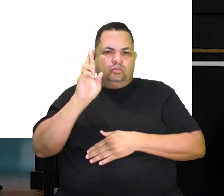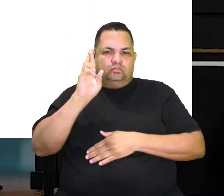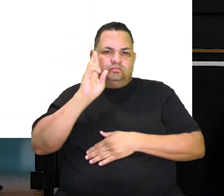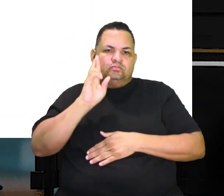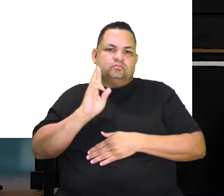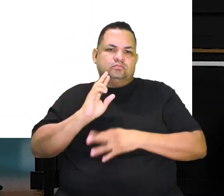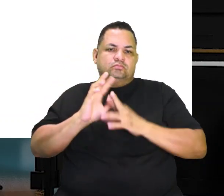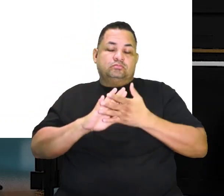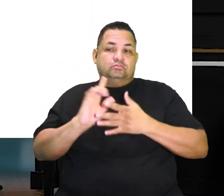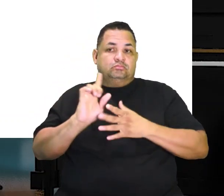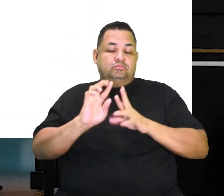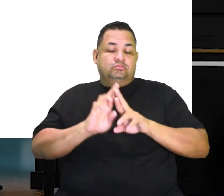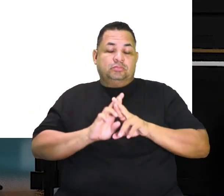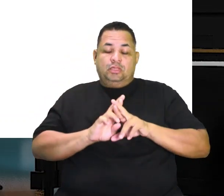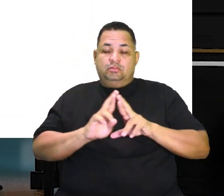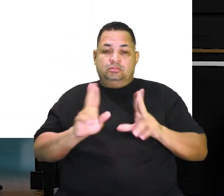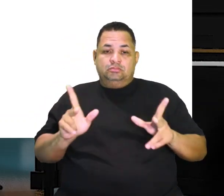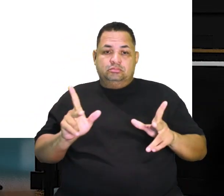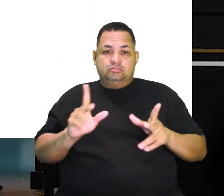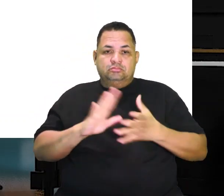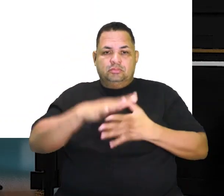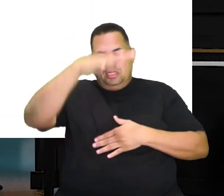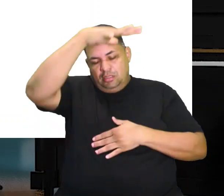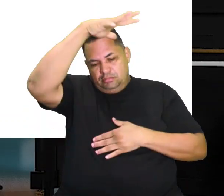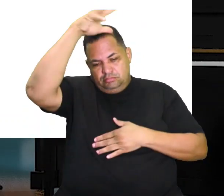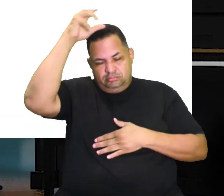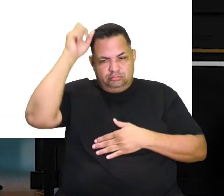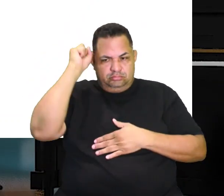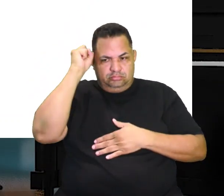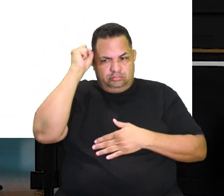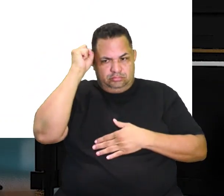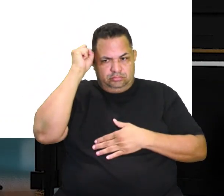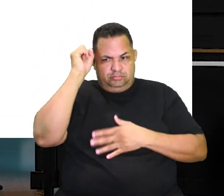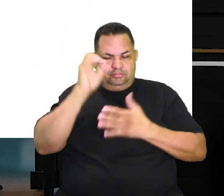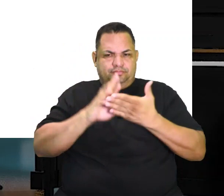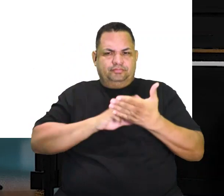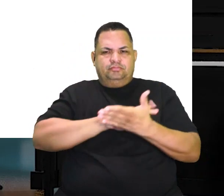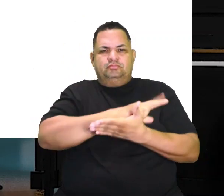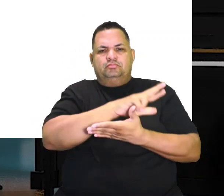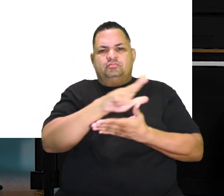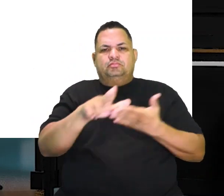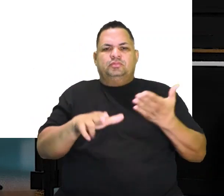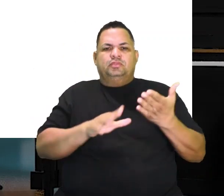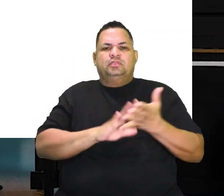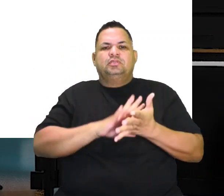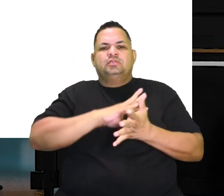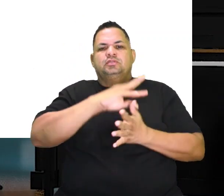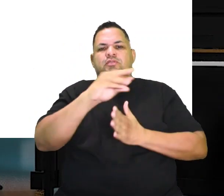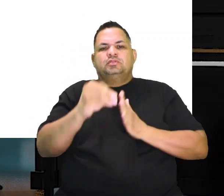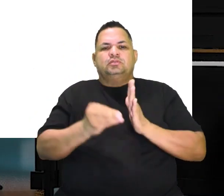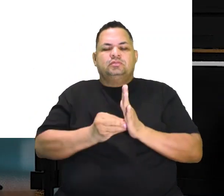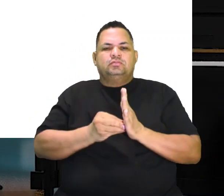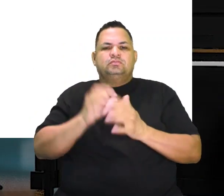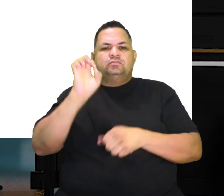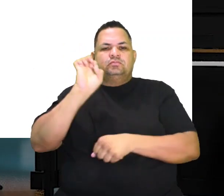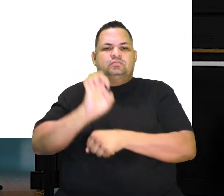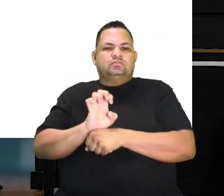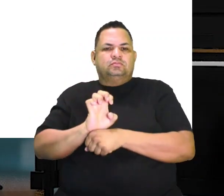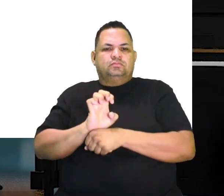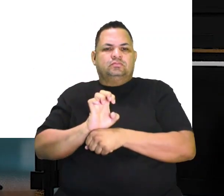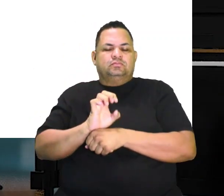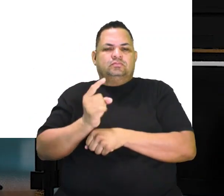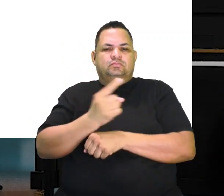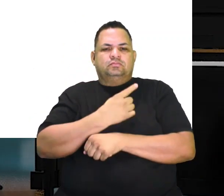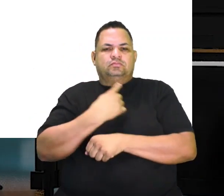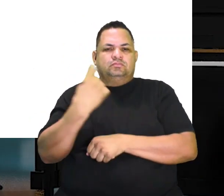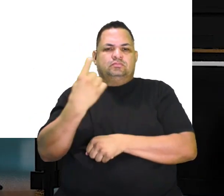diferente de Manaus, né, da Amazônia. Vários estados aqui da Amazônia. A nossa cultura